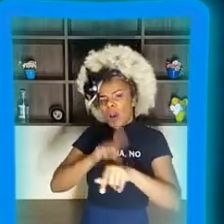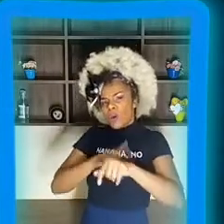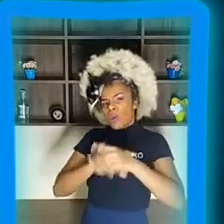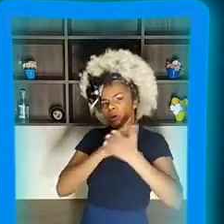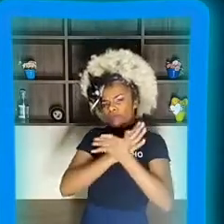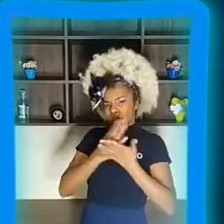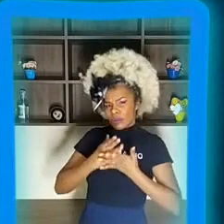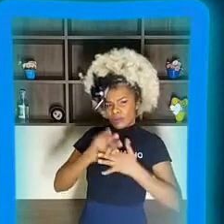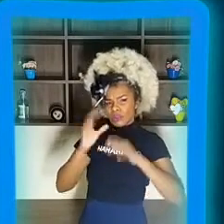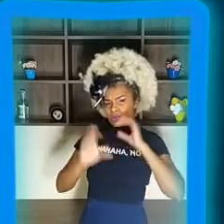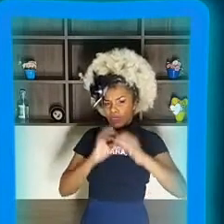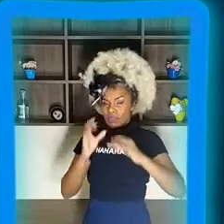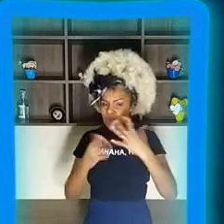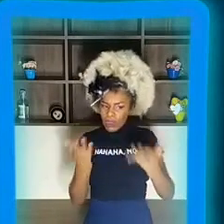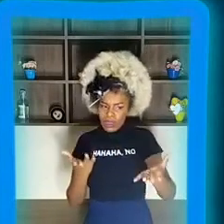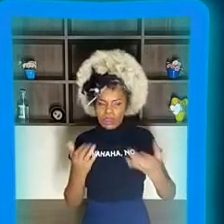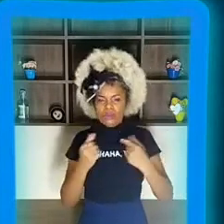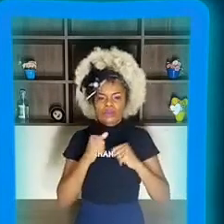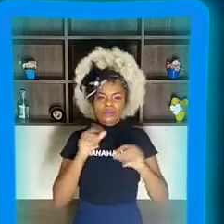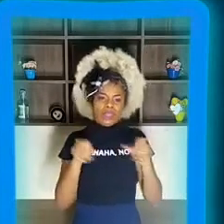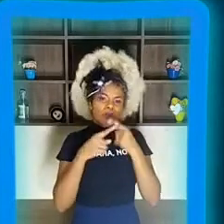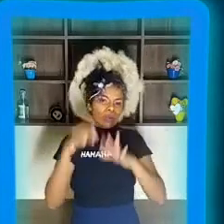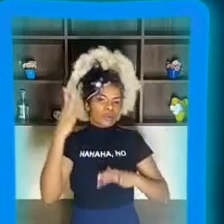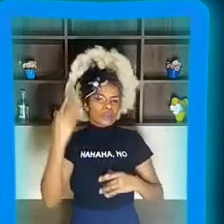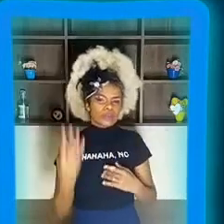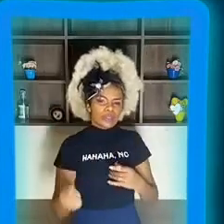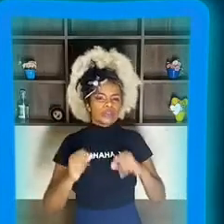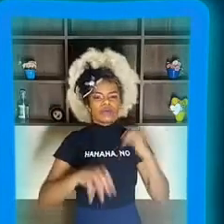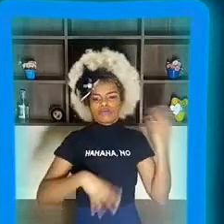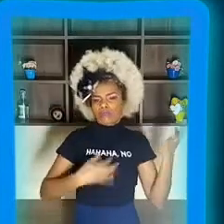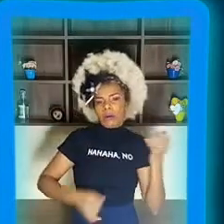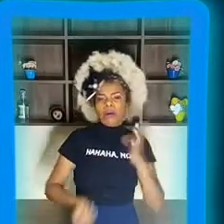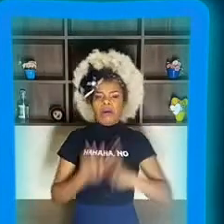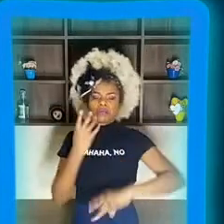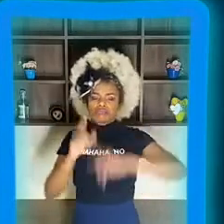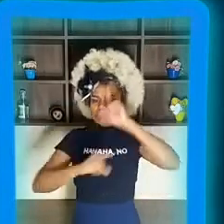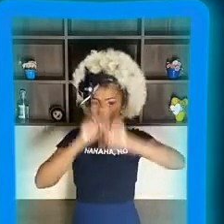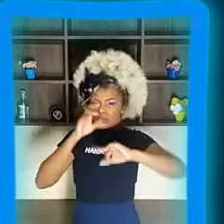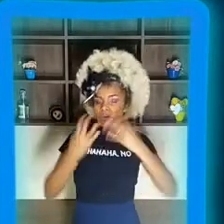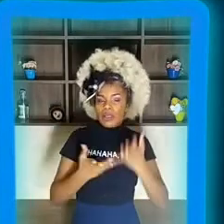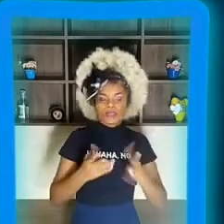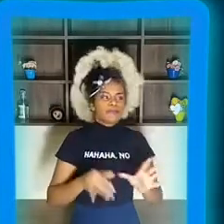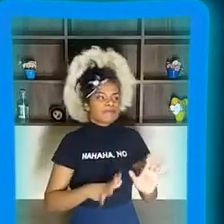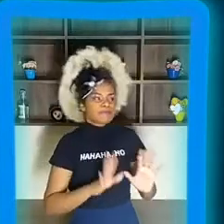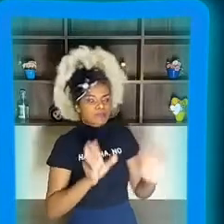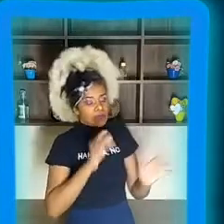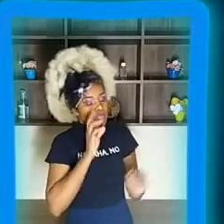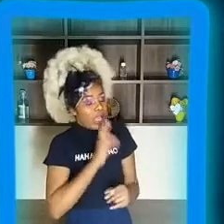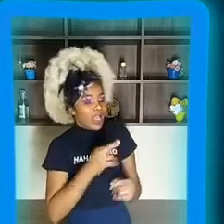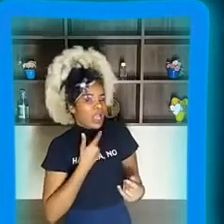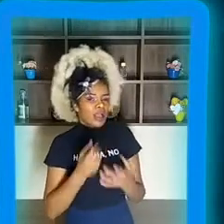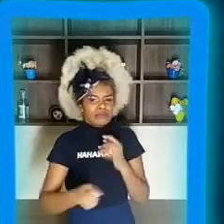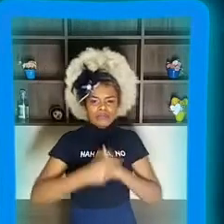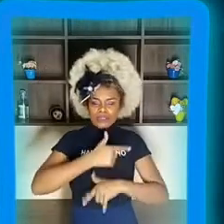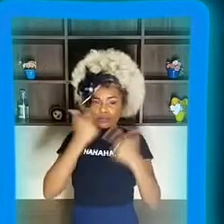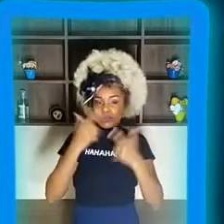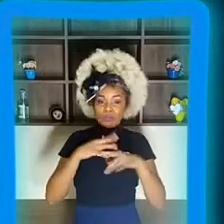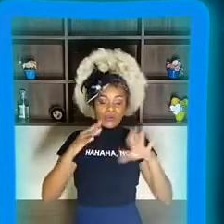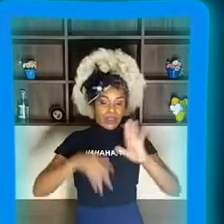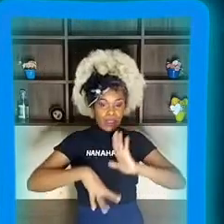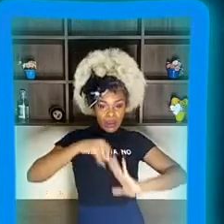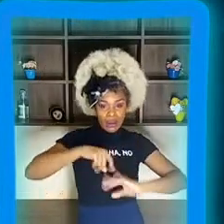você canta, assim, para a música espírita, toca, compõe? Ah, eu tive muita sorte, porque a Casa Espírita, que